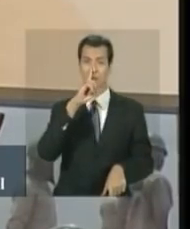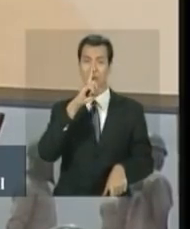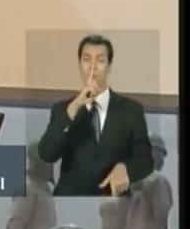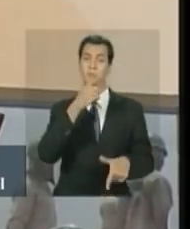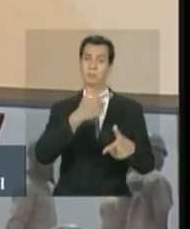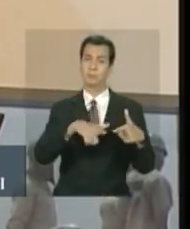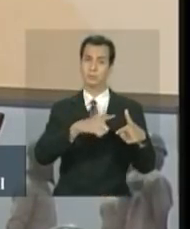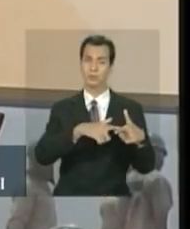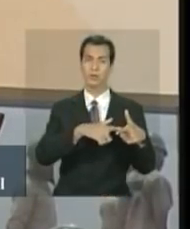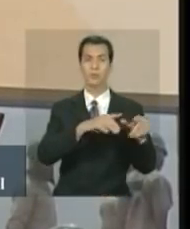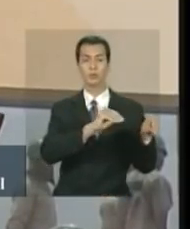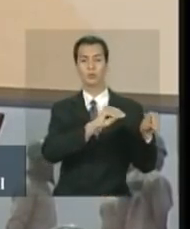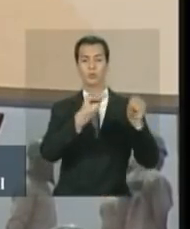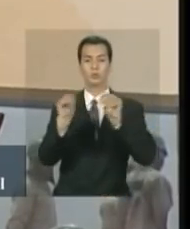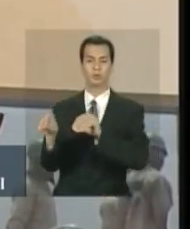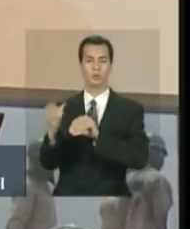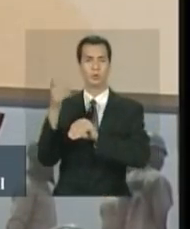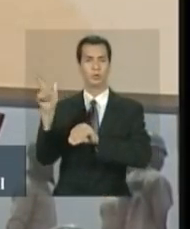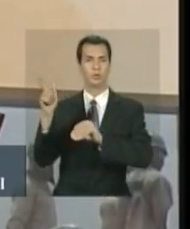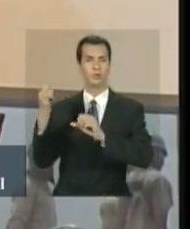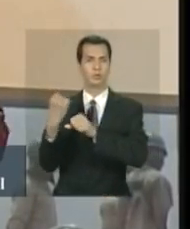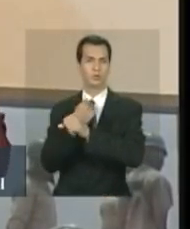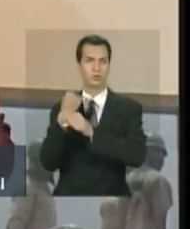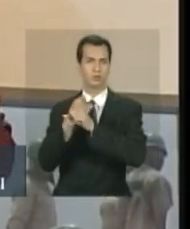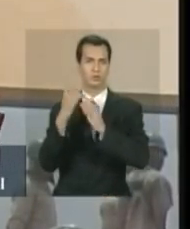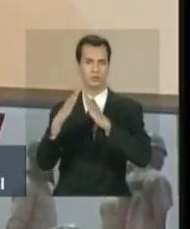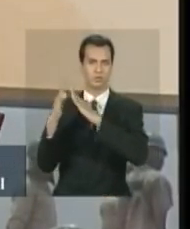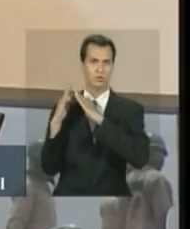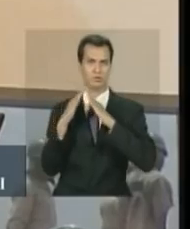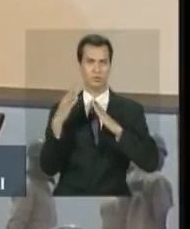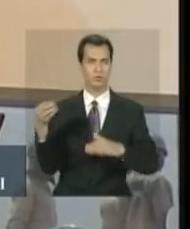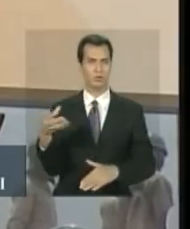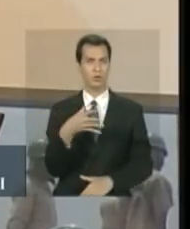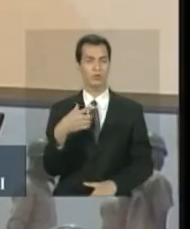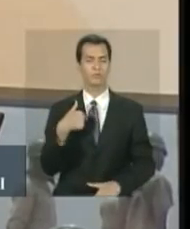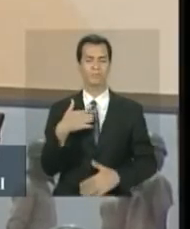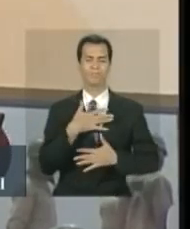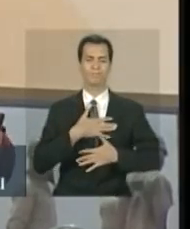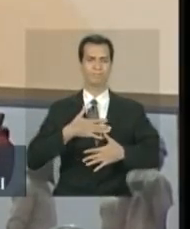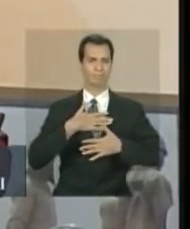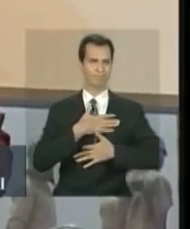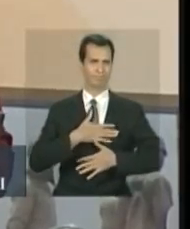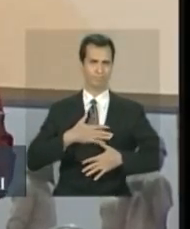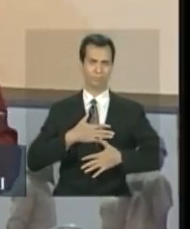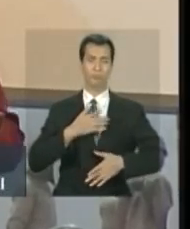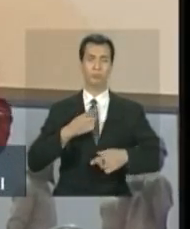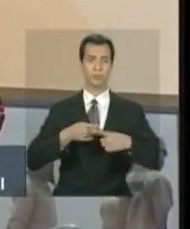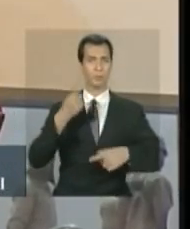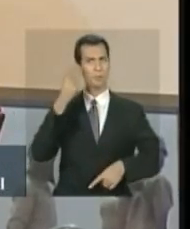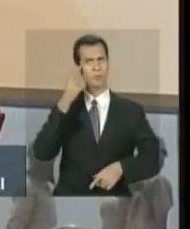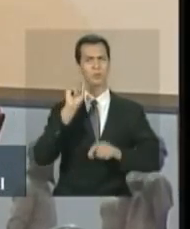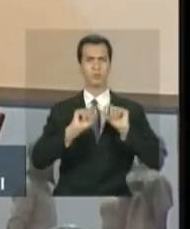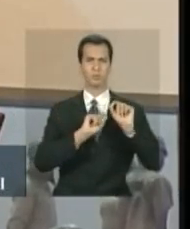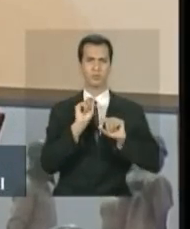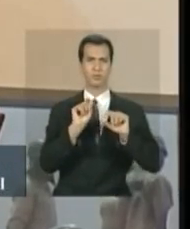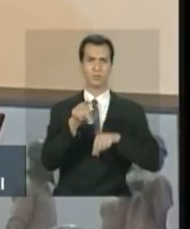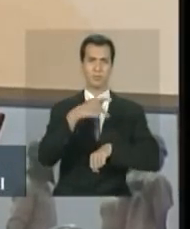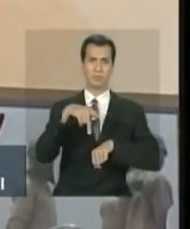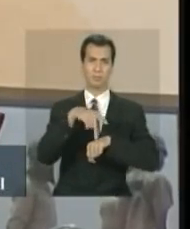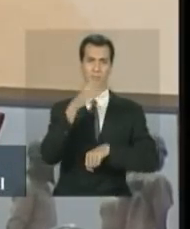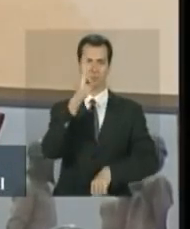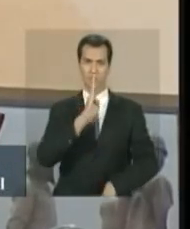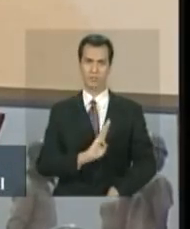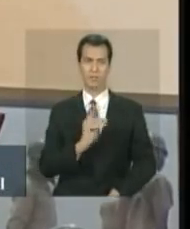um extremo orgulho, porque eu acredito que nesse país uma das coisas